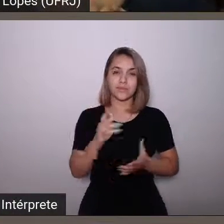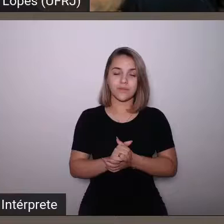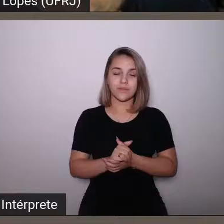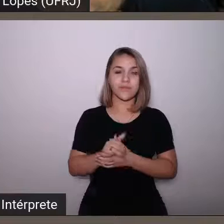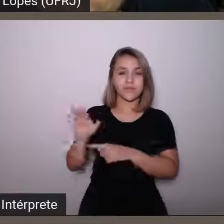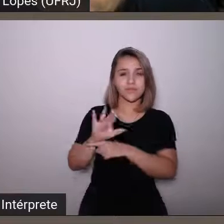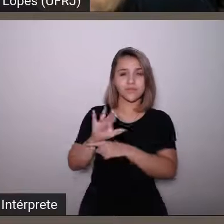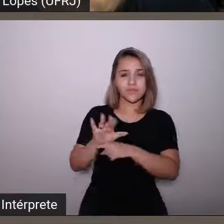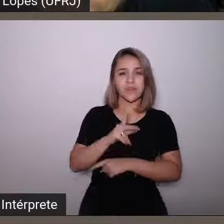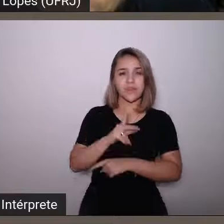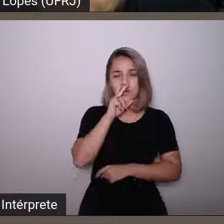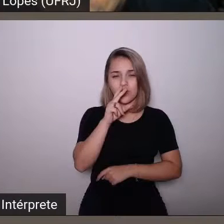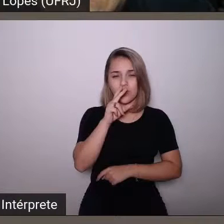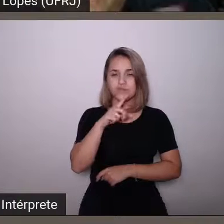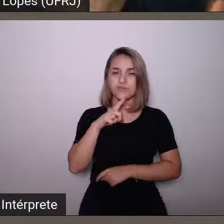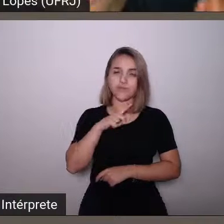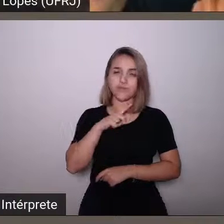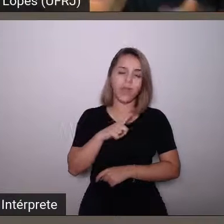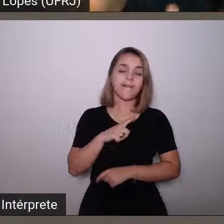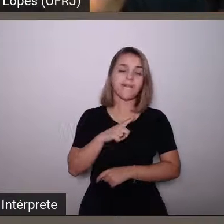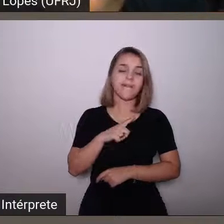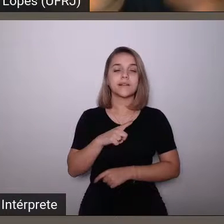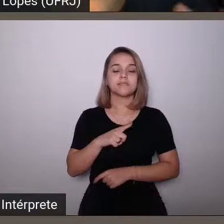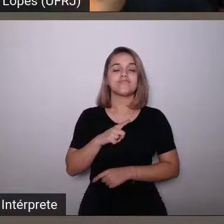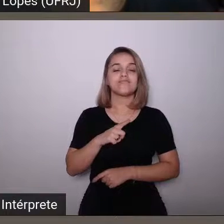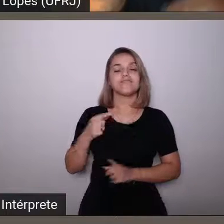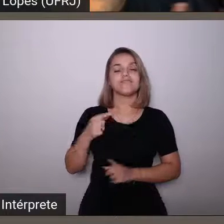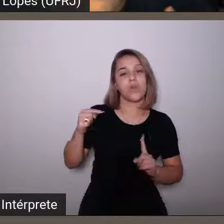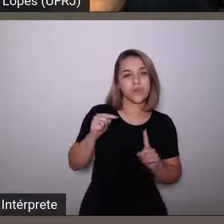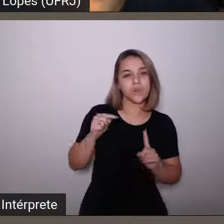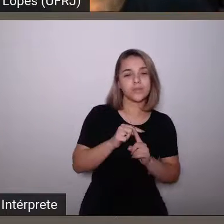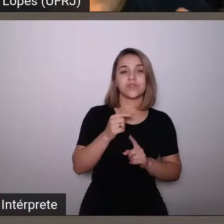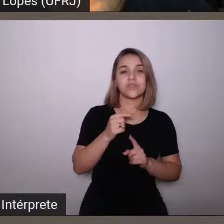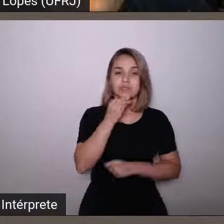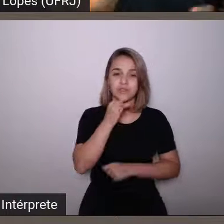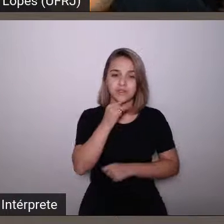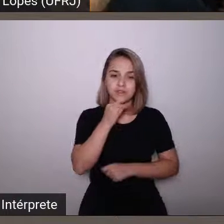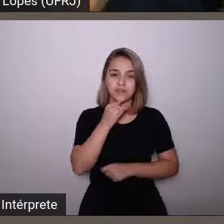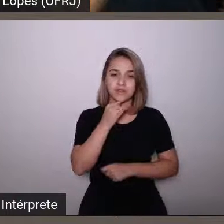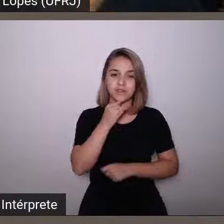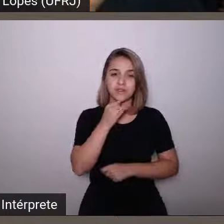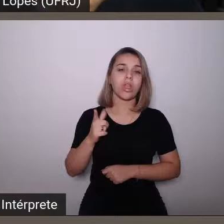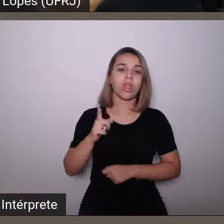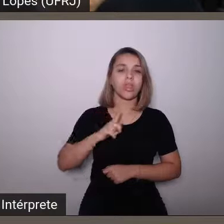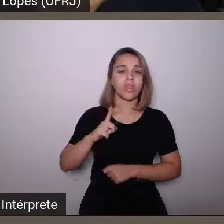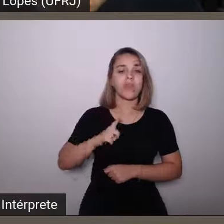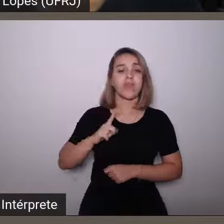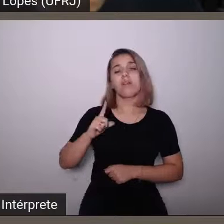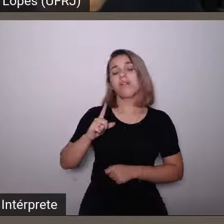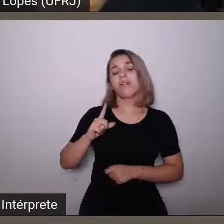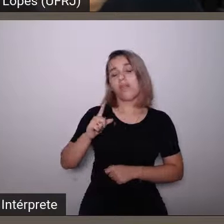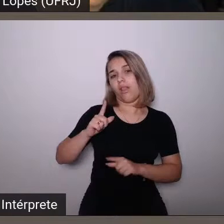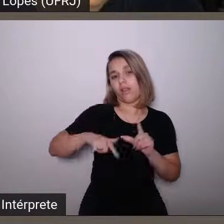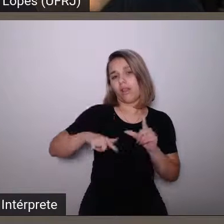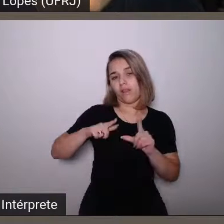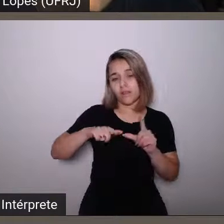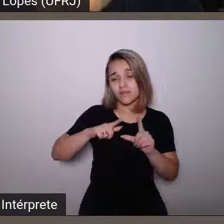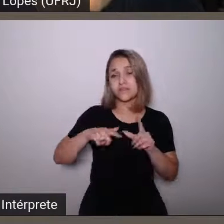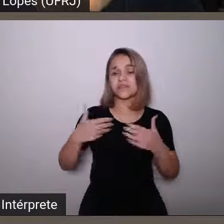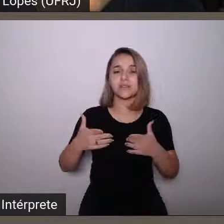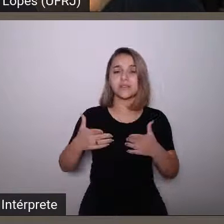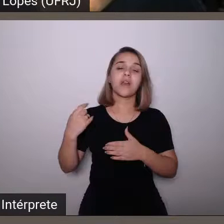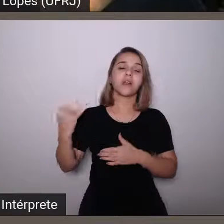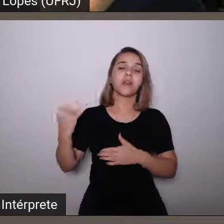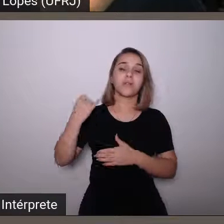né, que já foram como a Flora no cinematógrafo de letras, né? Como é que é importante essa geração dos